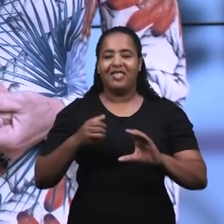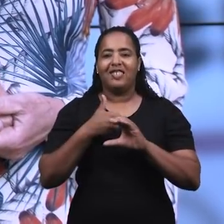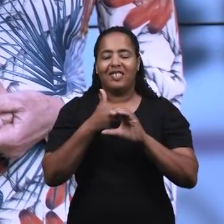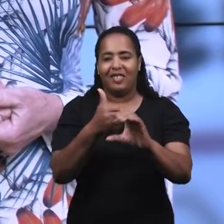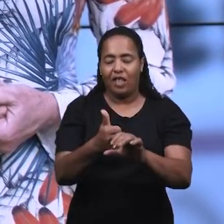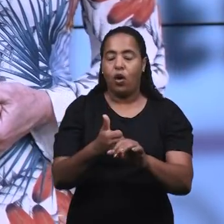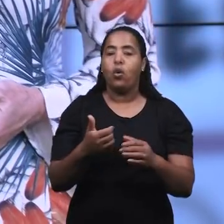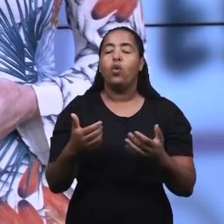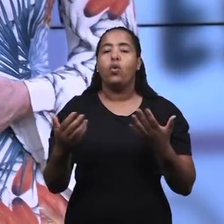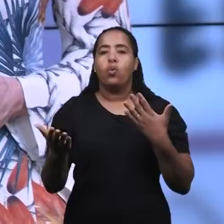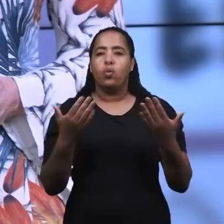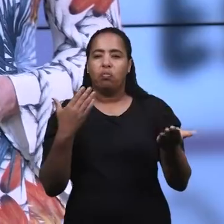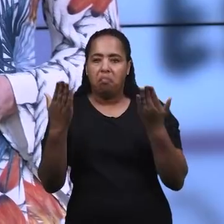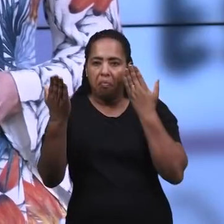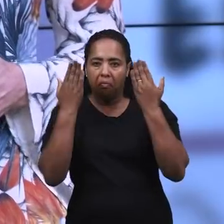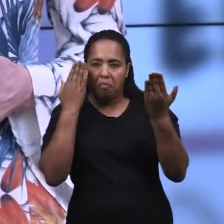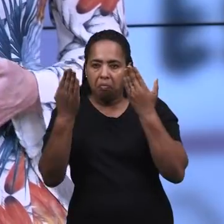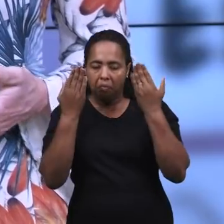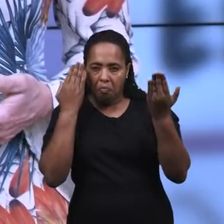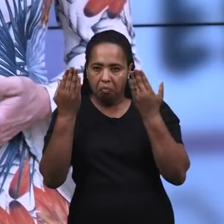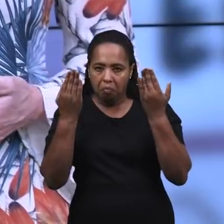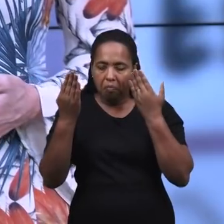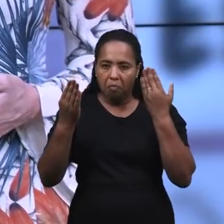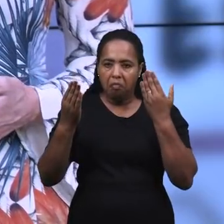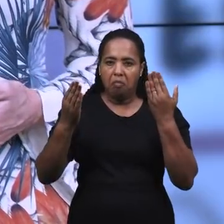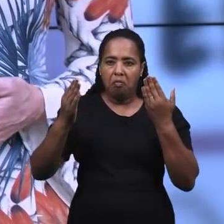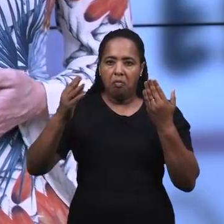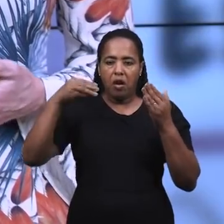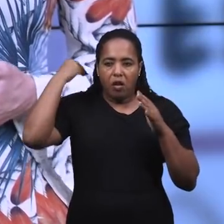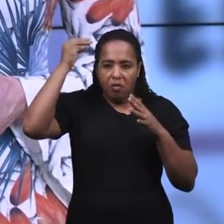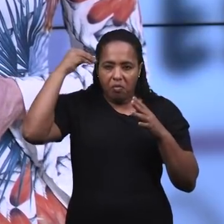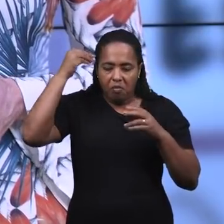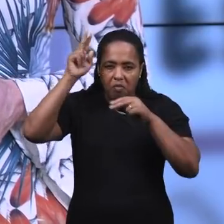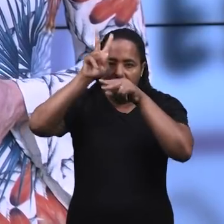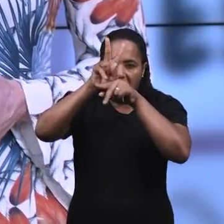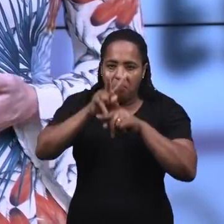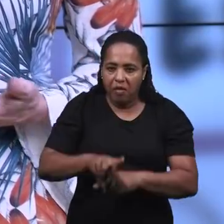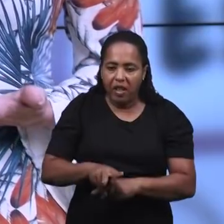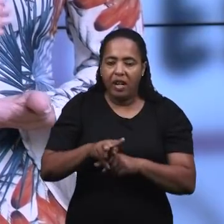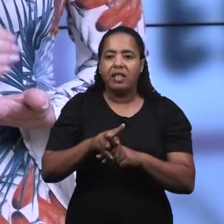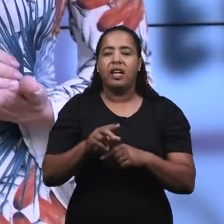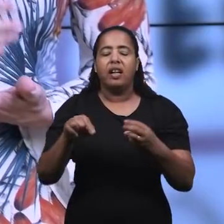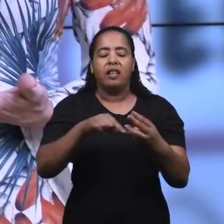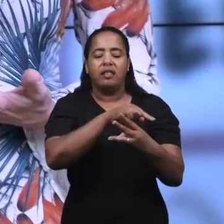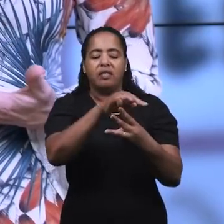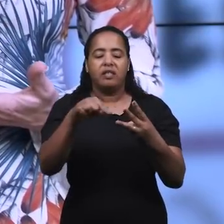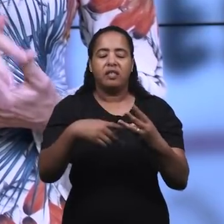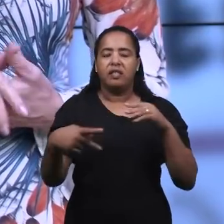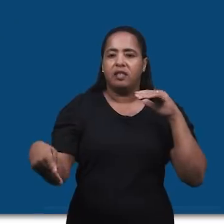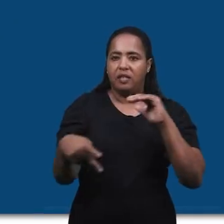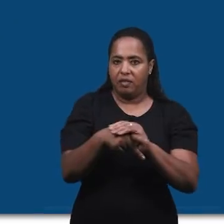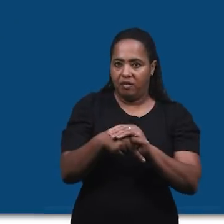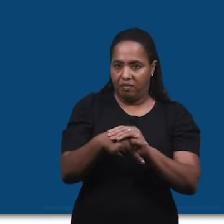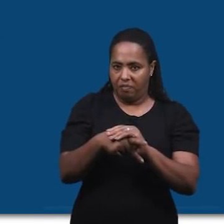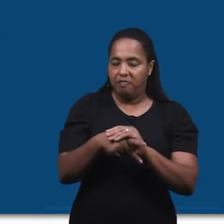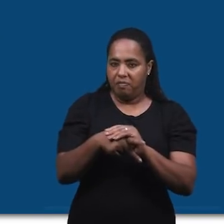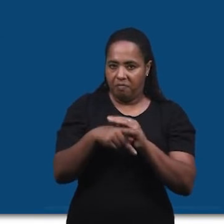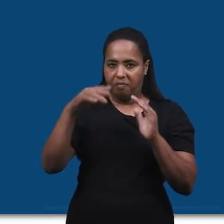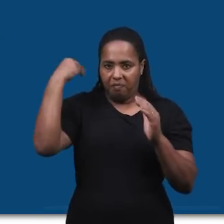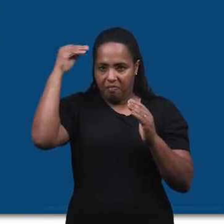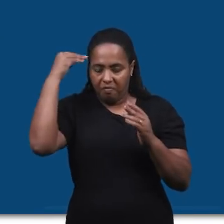da psicanálise nos mostram que nascemos com 3 instâncias pertencentes ao aparelho